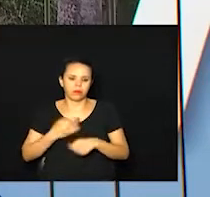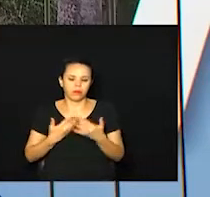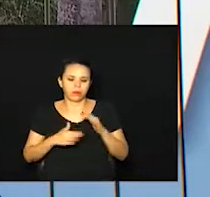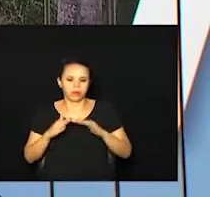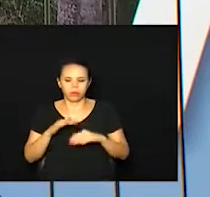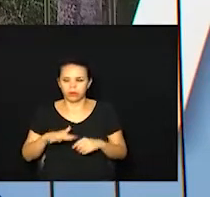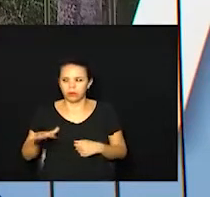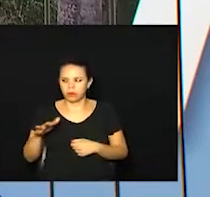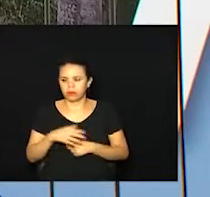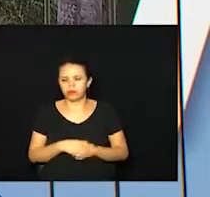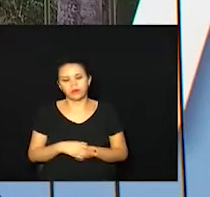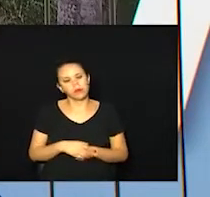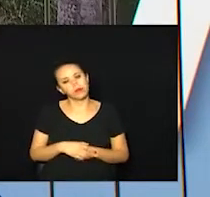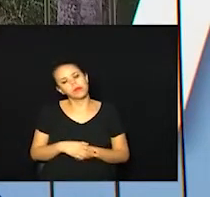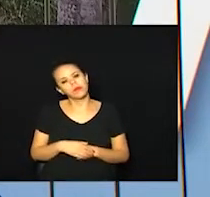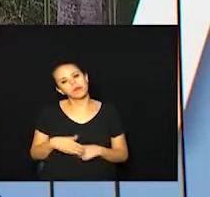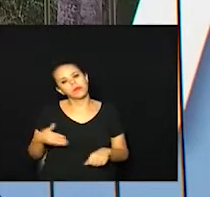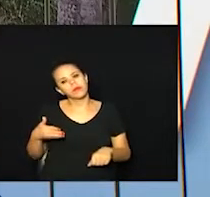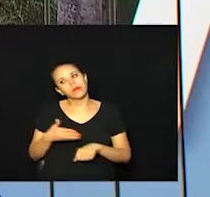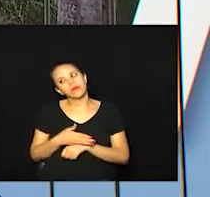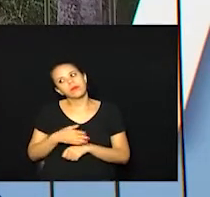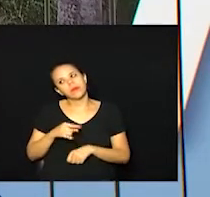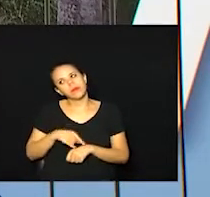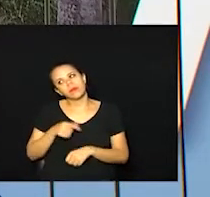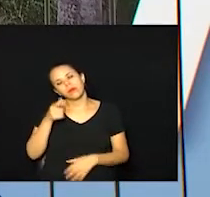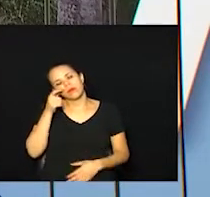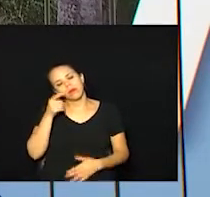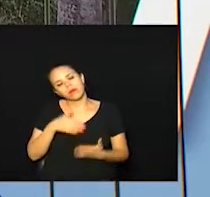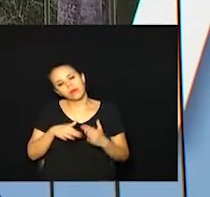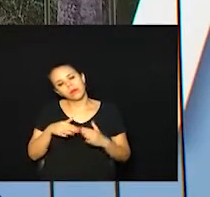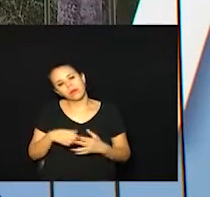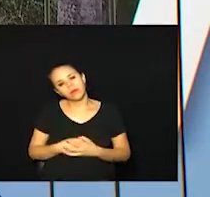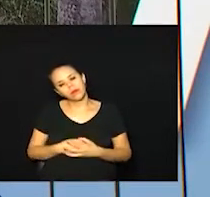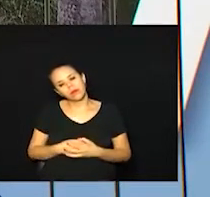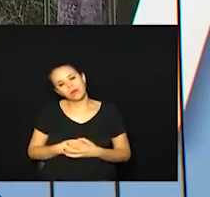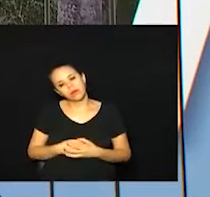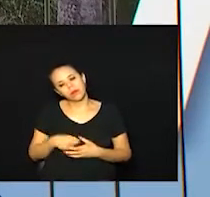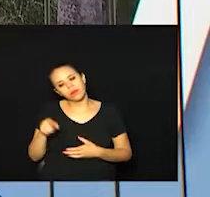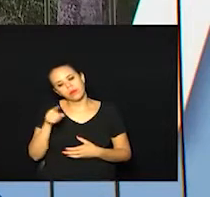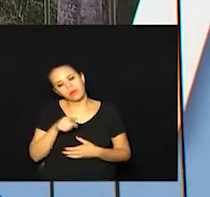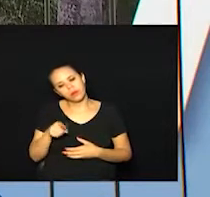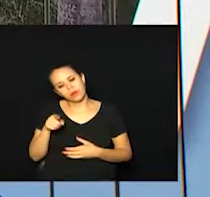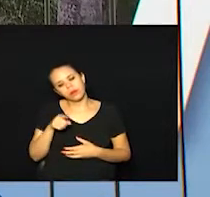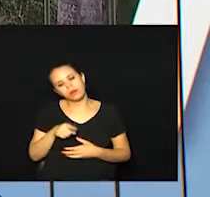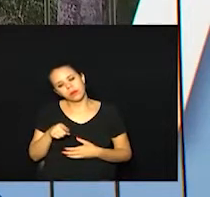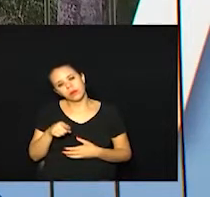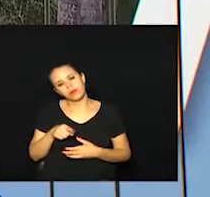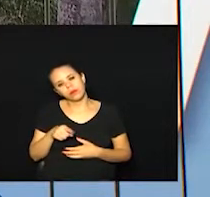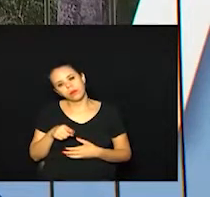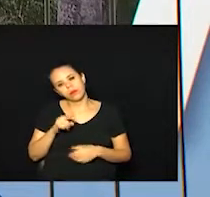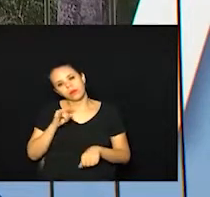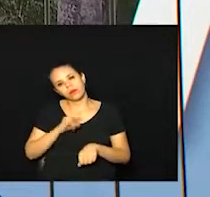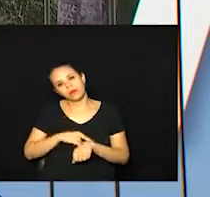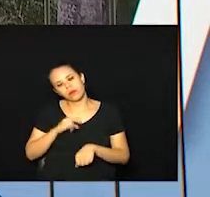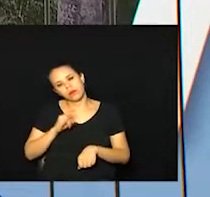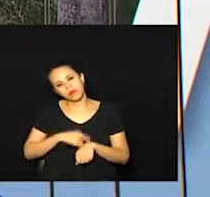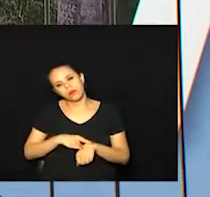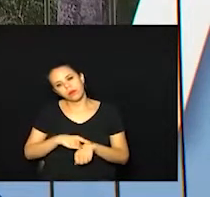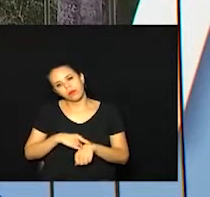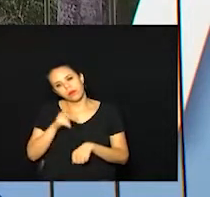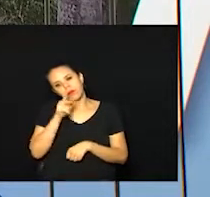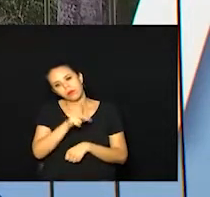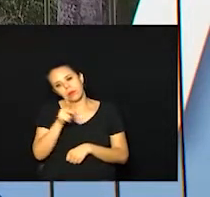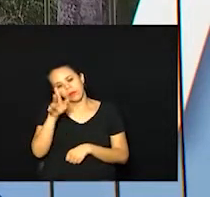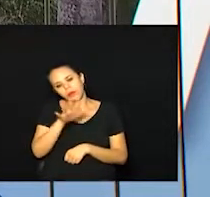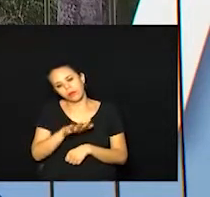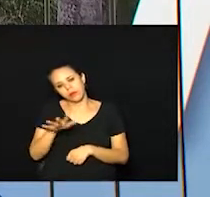escolas. Visitem os banheiros das escolas e vocês, inclusive os banheiros dos